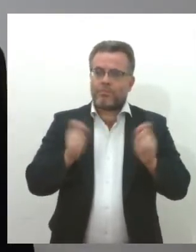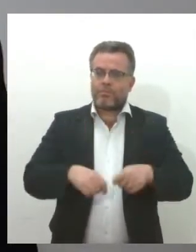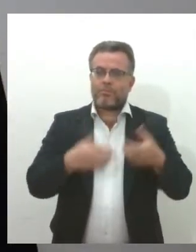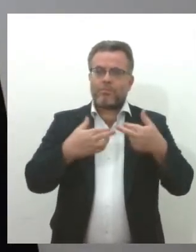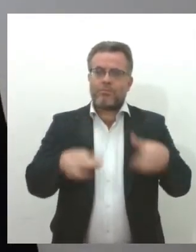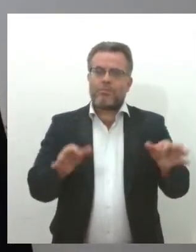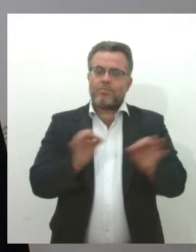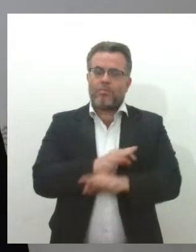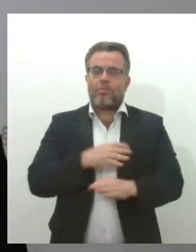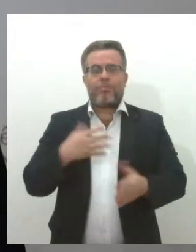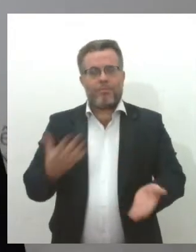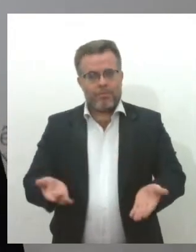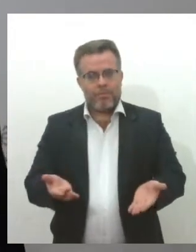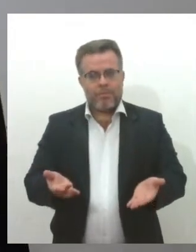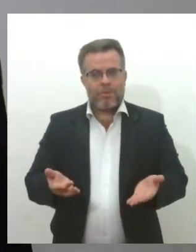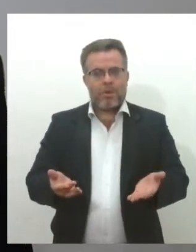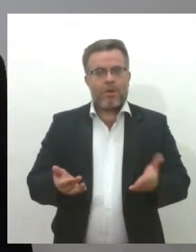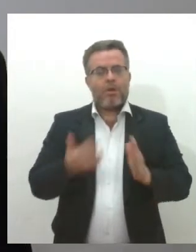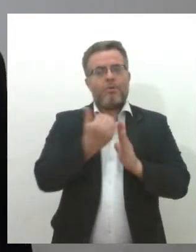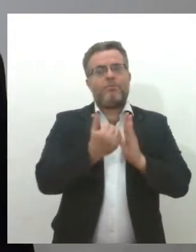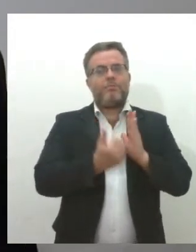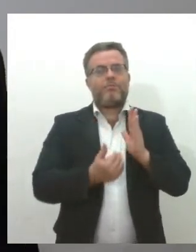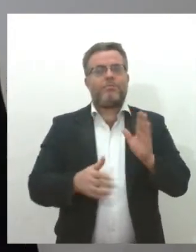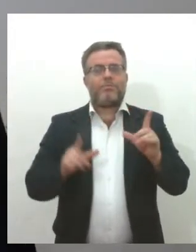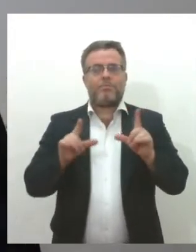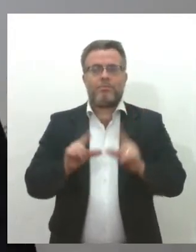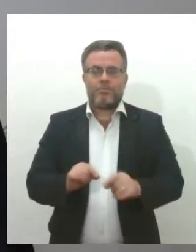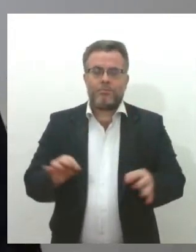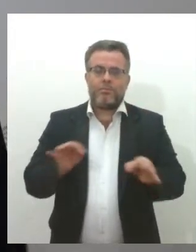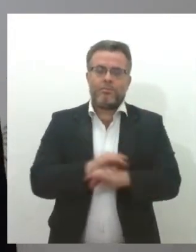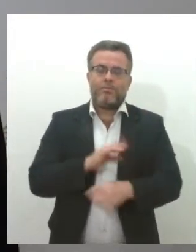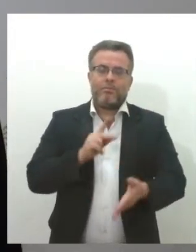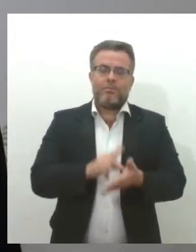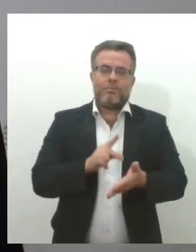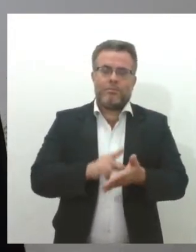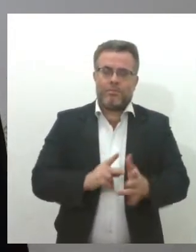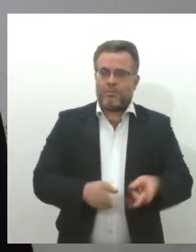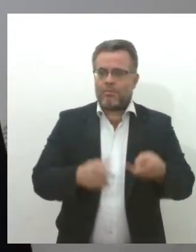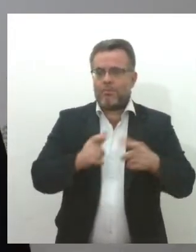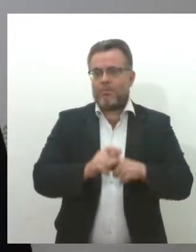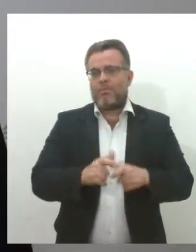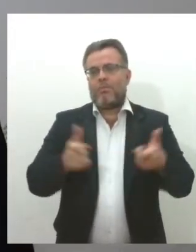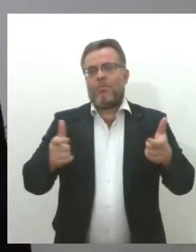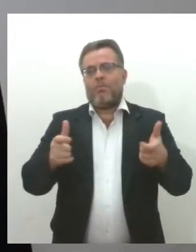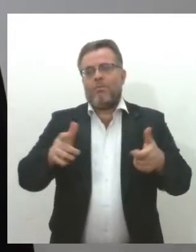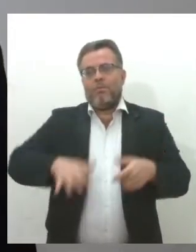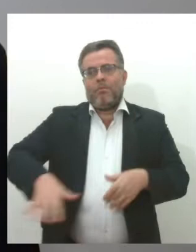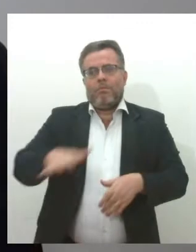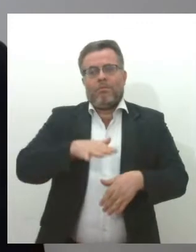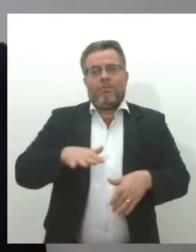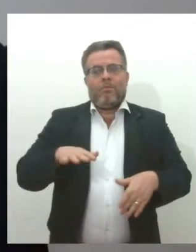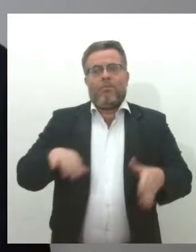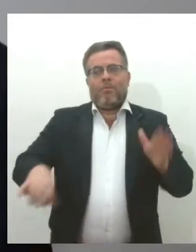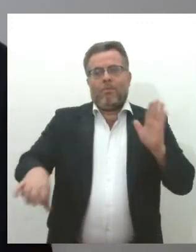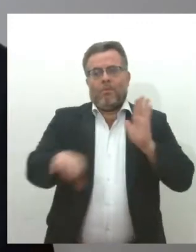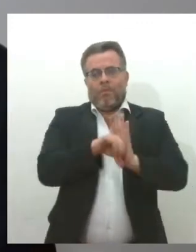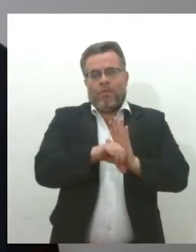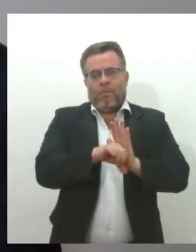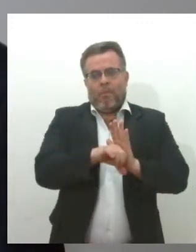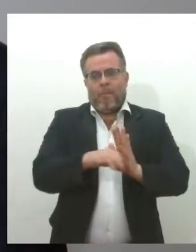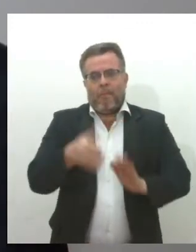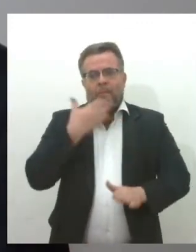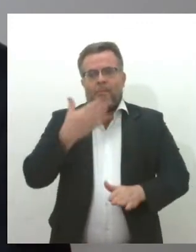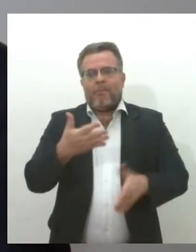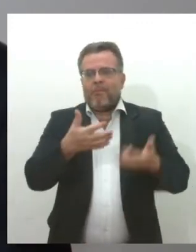processo é de menor potencial ofensivo na sua grande maioria na área criminal que buscam a solução